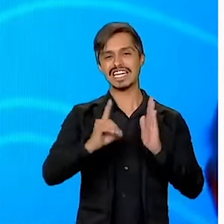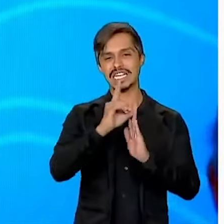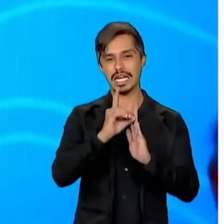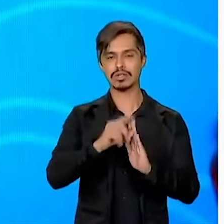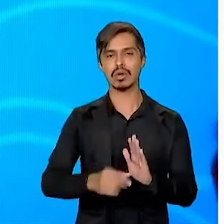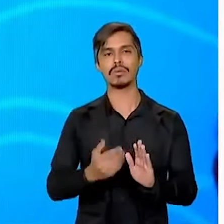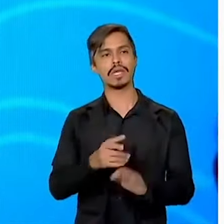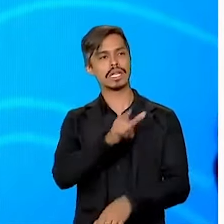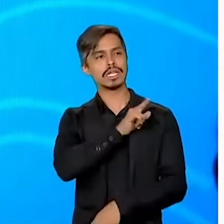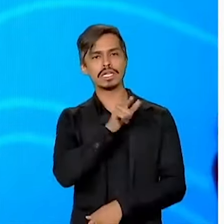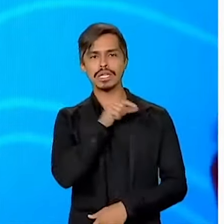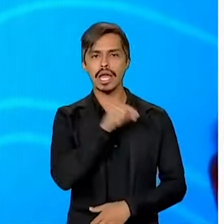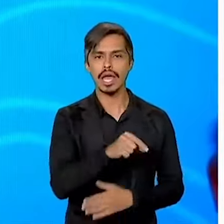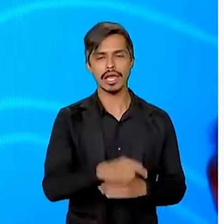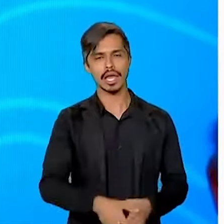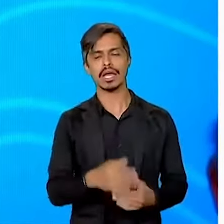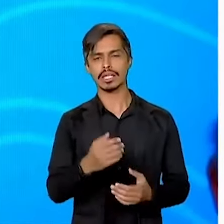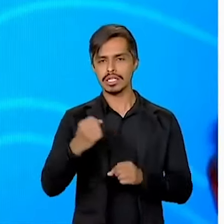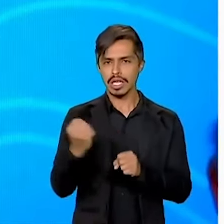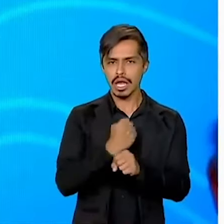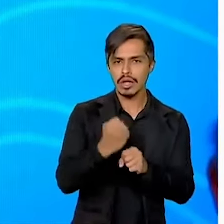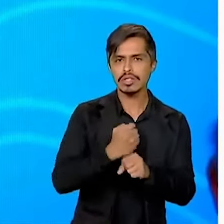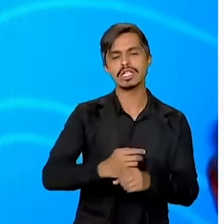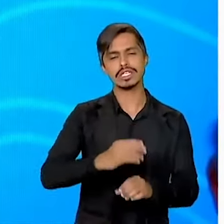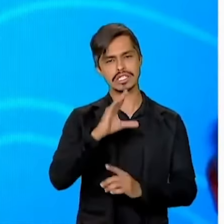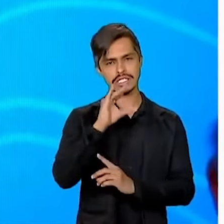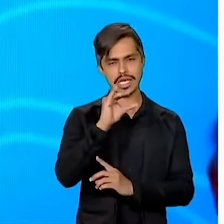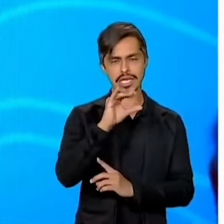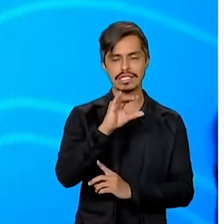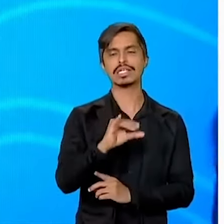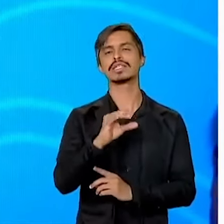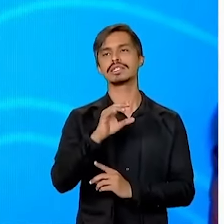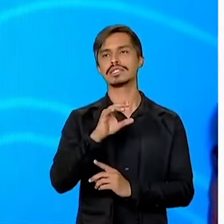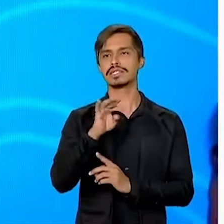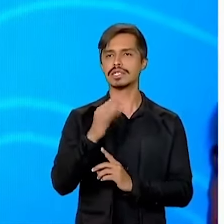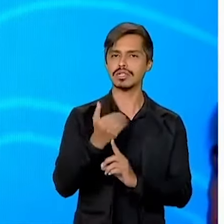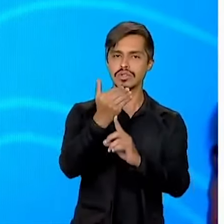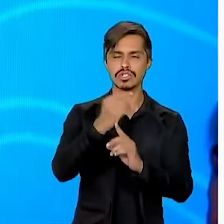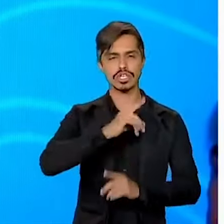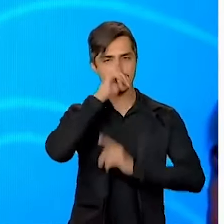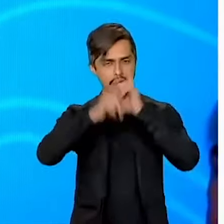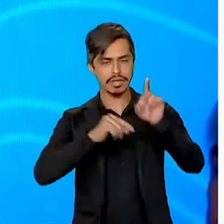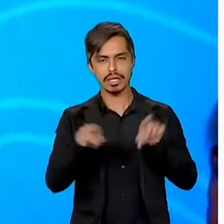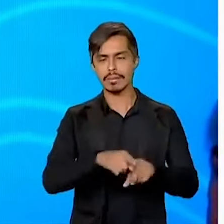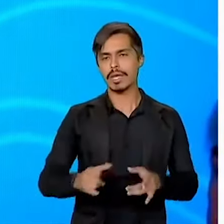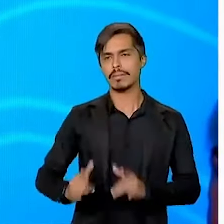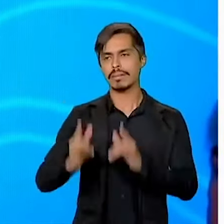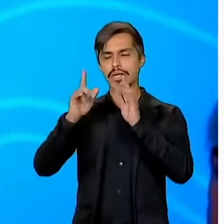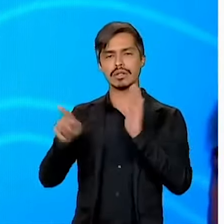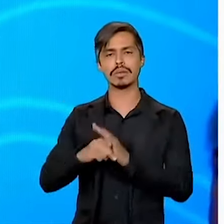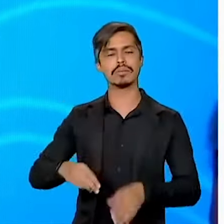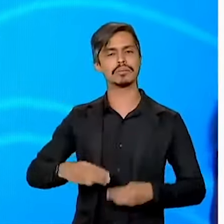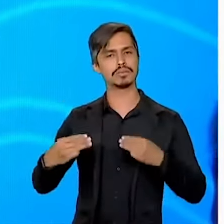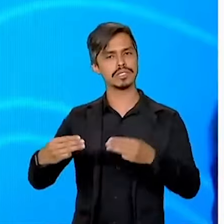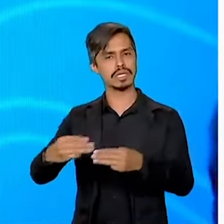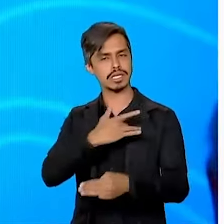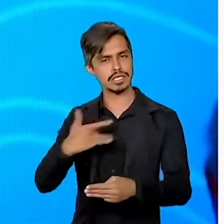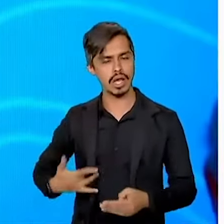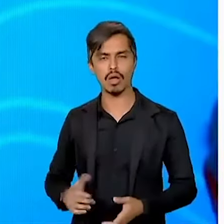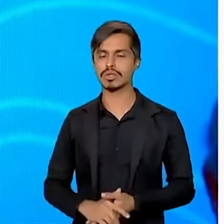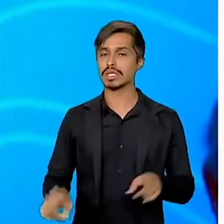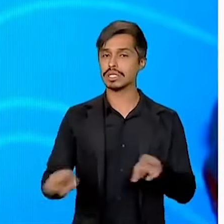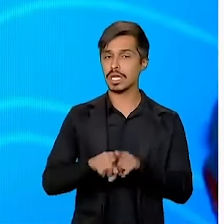envolvendo desde a recriação da Secretaria de Ciência, Tecnologia e Inovação e Complexo da Saúde do Ministério da Saúde,